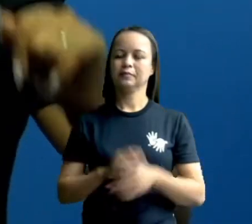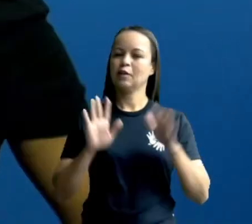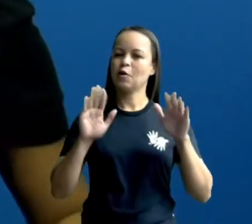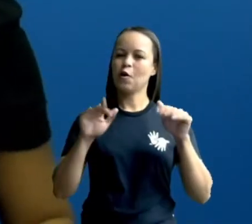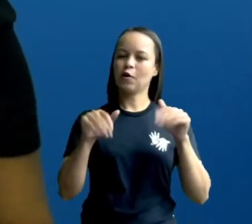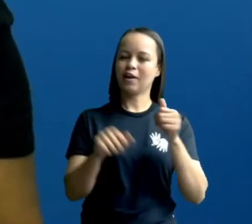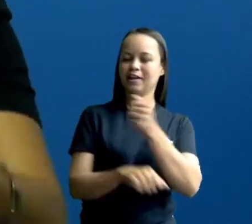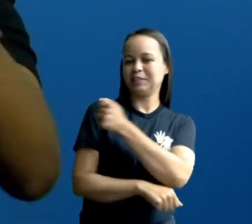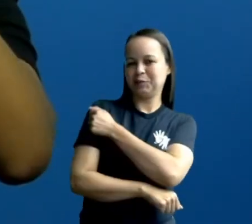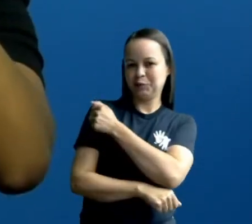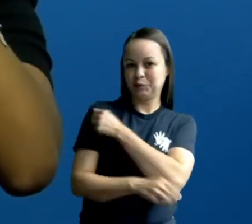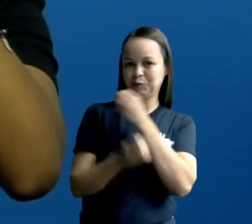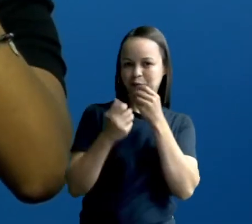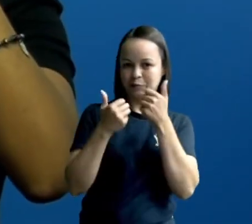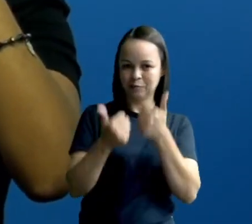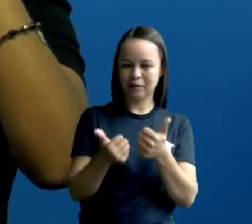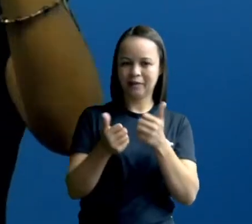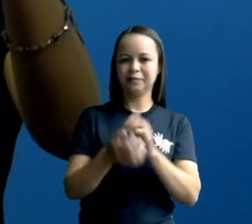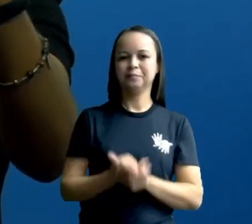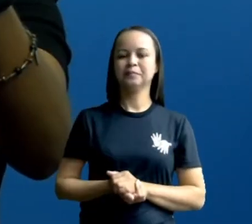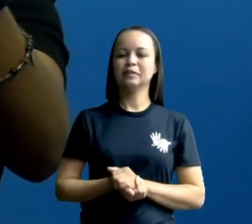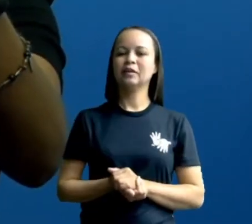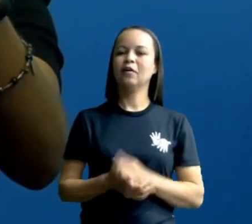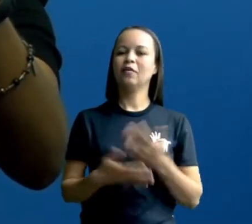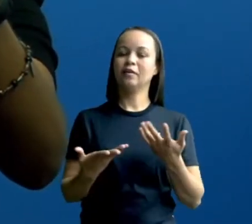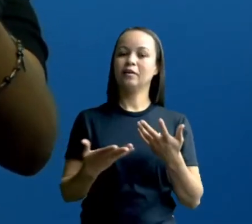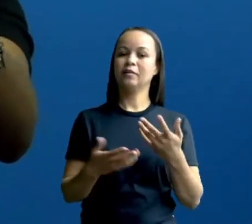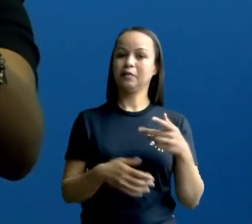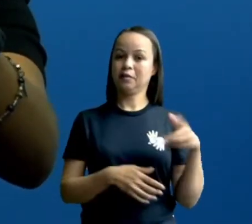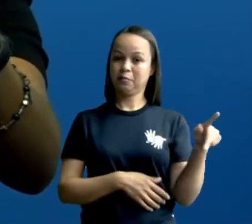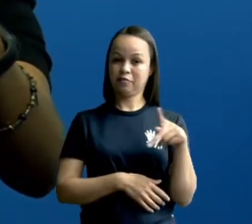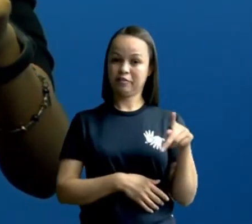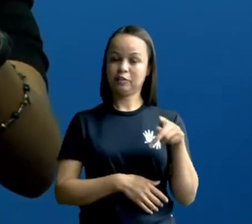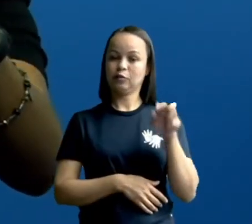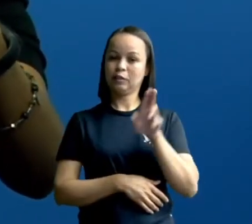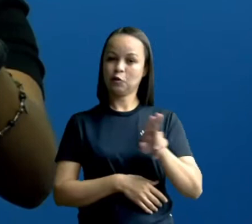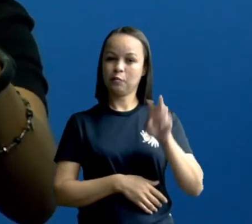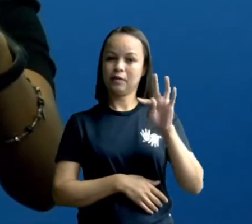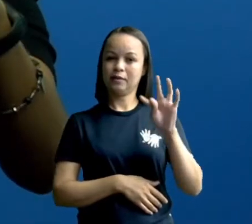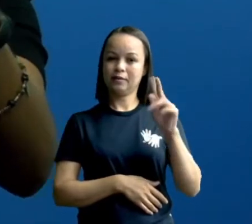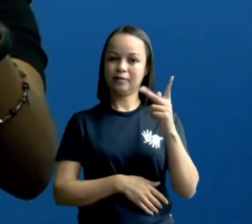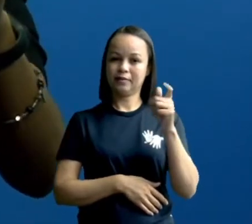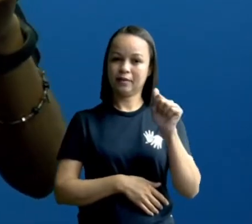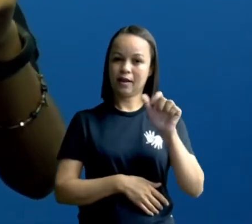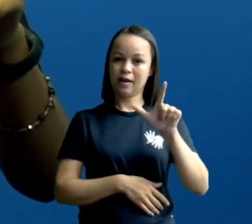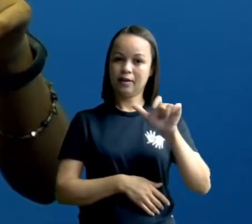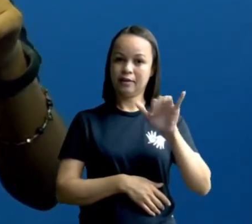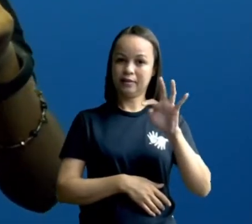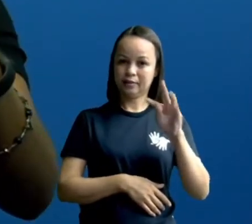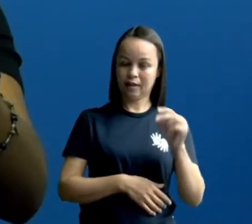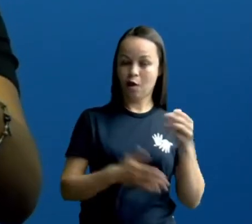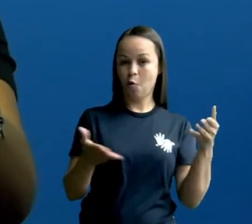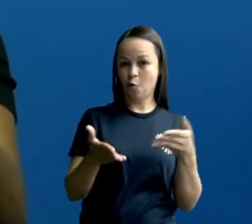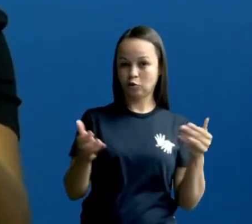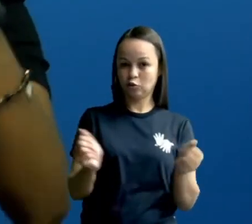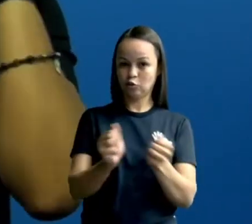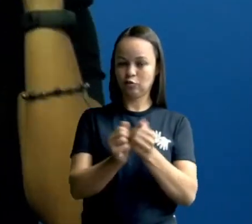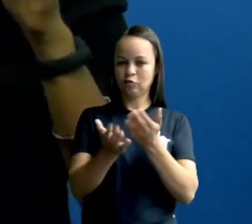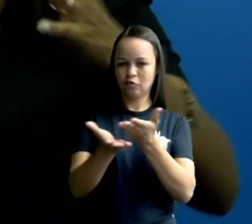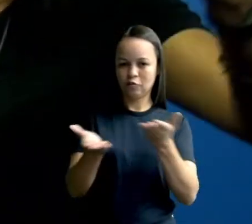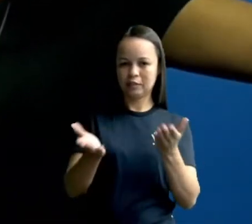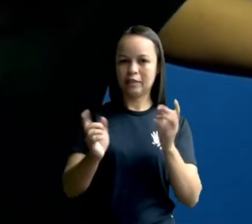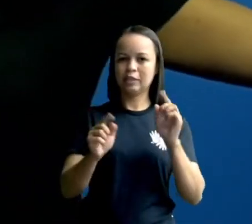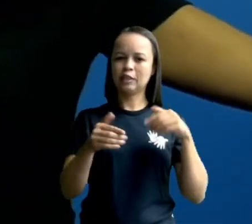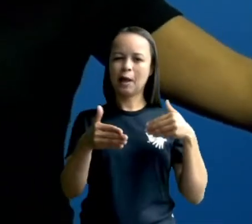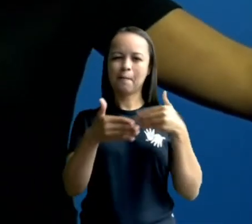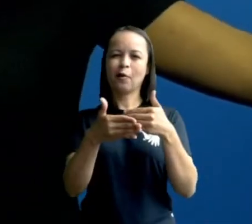Olá, gente, tudo bem? Olha eu aqui, professora Thalita, hoje com vocês. Na próxima, a professora Daniela está de volta.